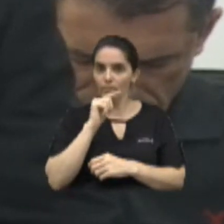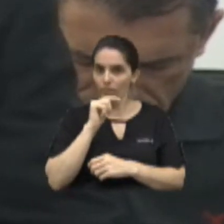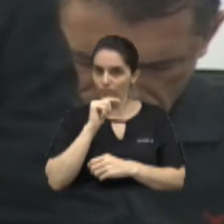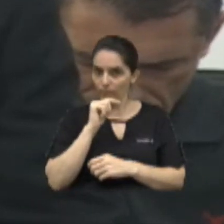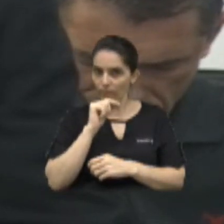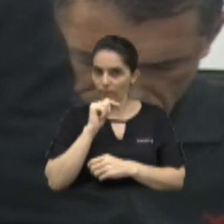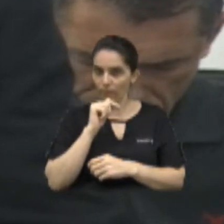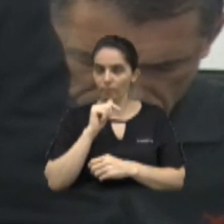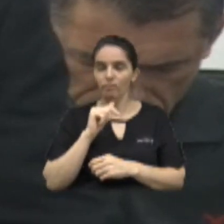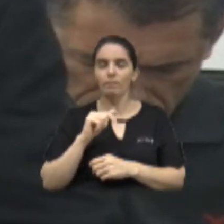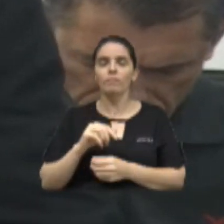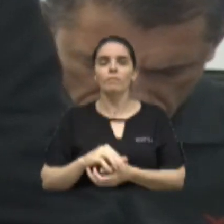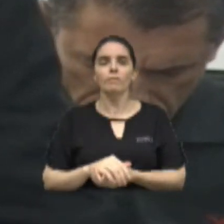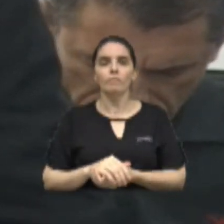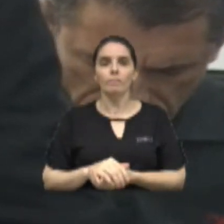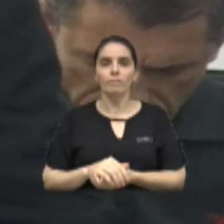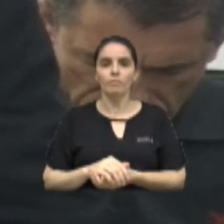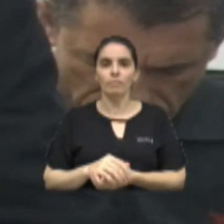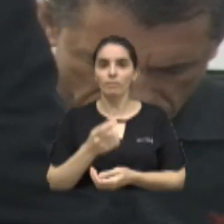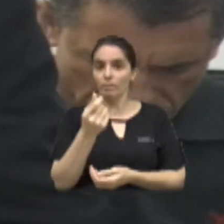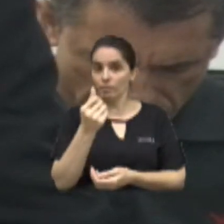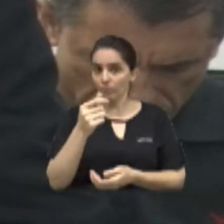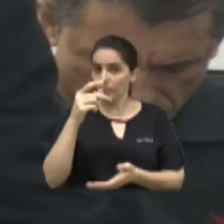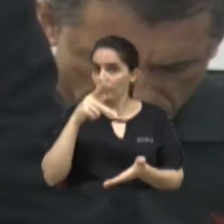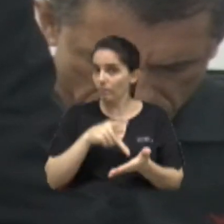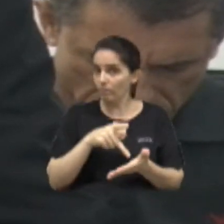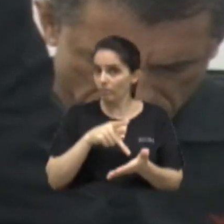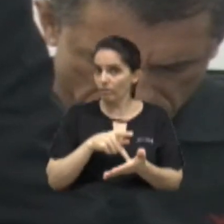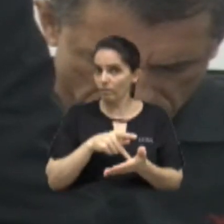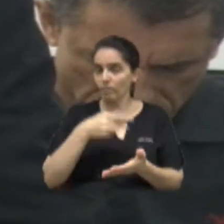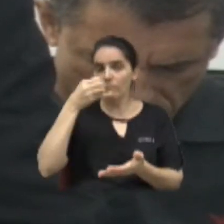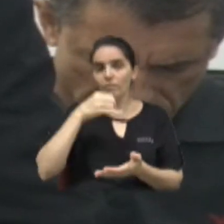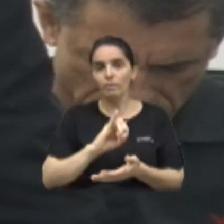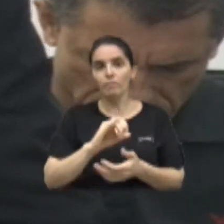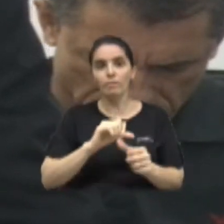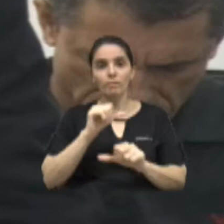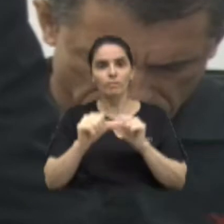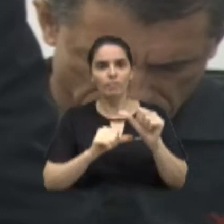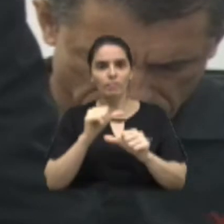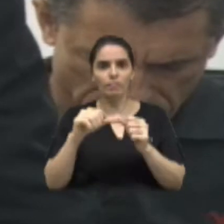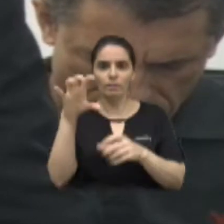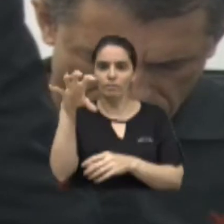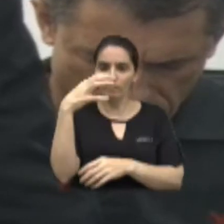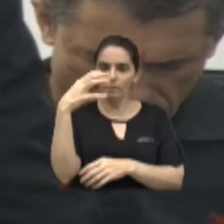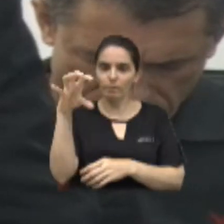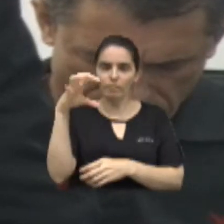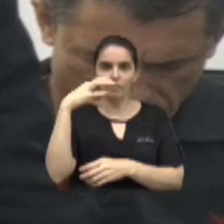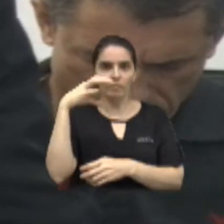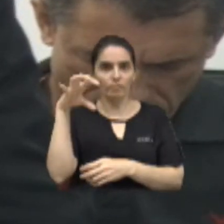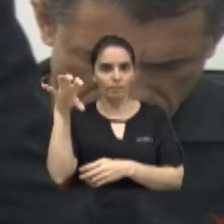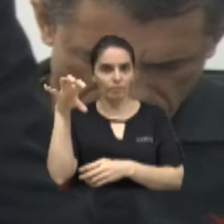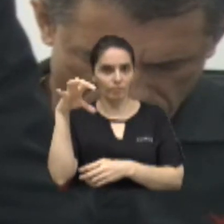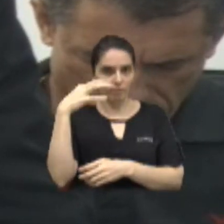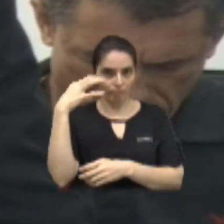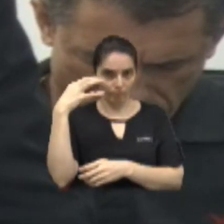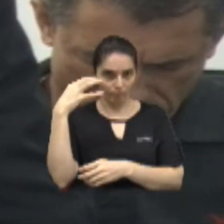real valor. Aí eu fico imaginando se for trocar os radares da cidade e começar a aferir